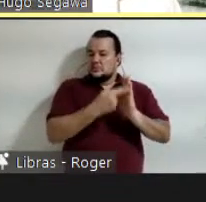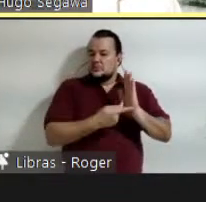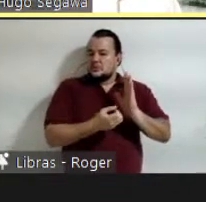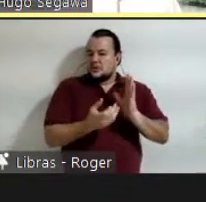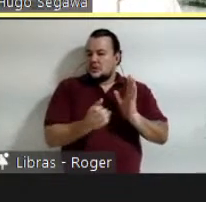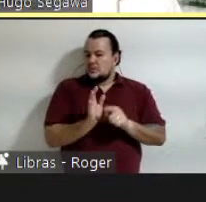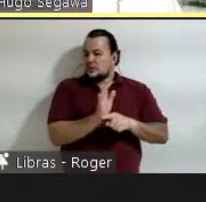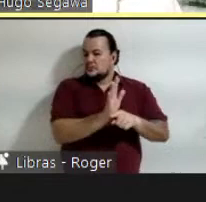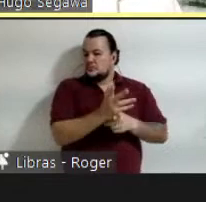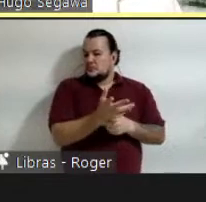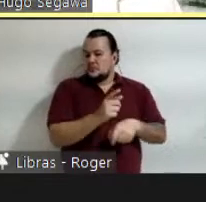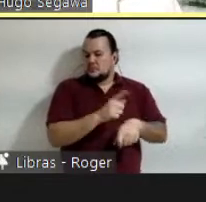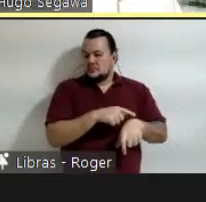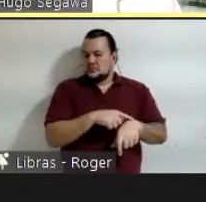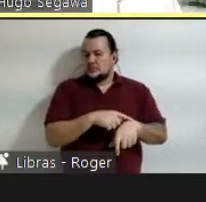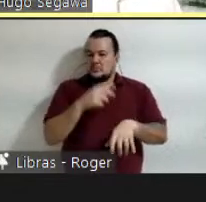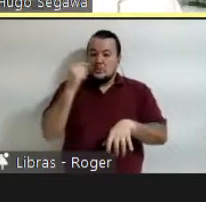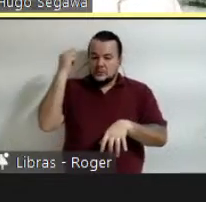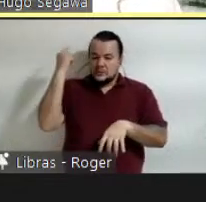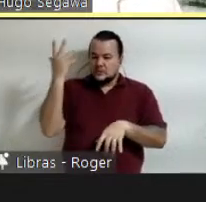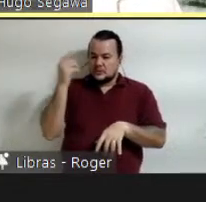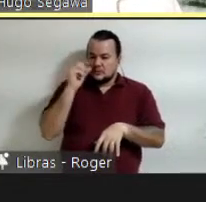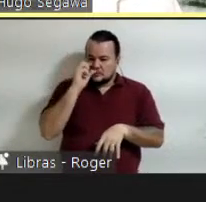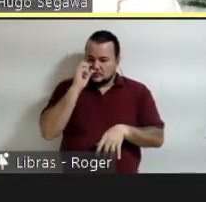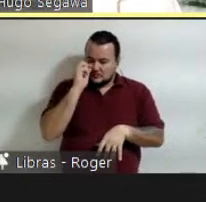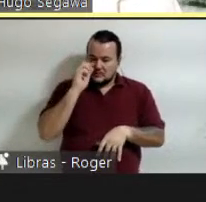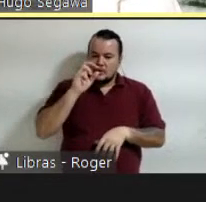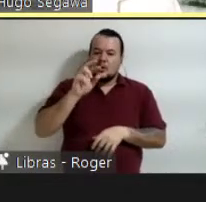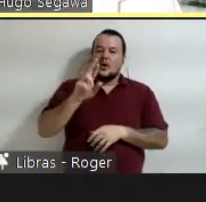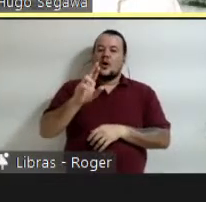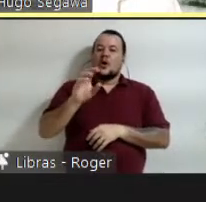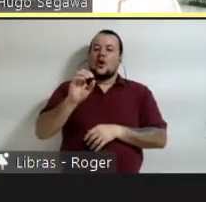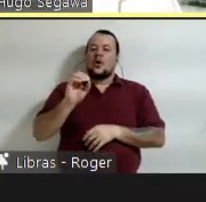desse período na América Latina. A Rosa Navia é uma delas.